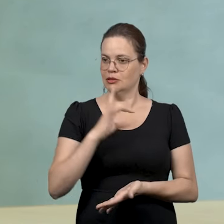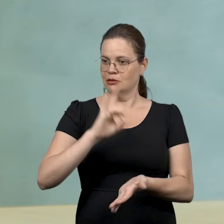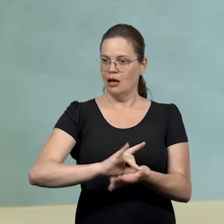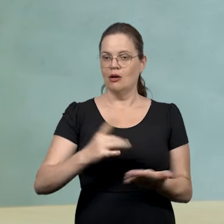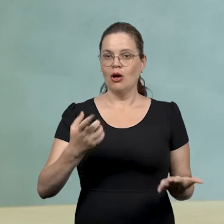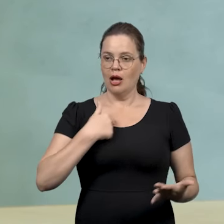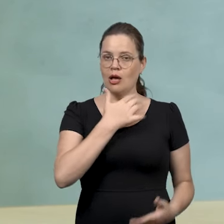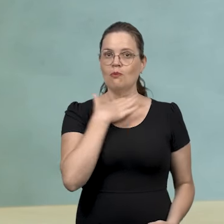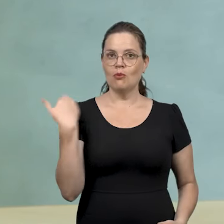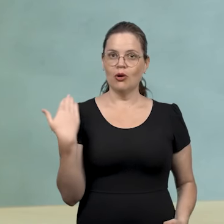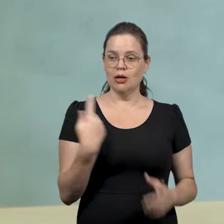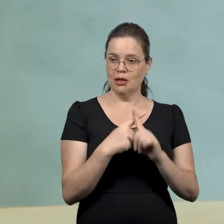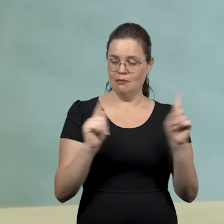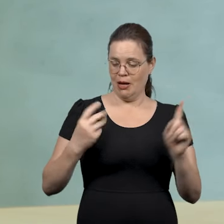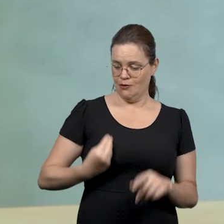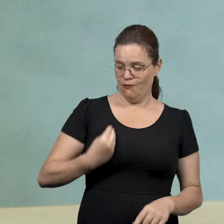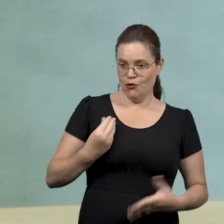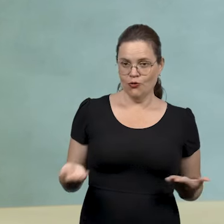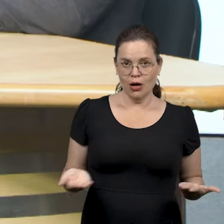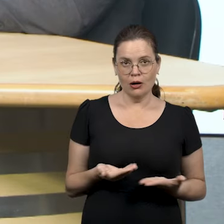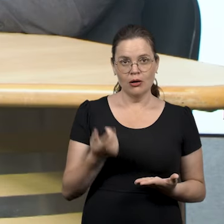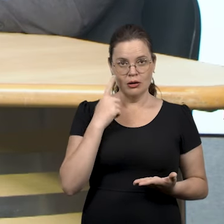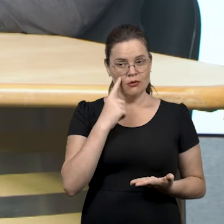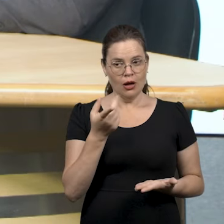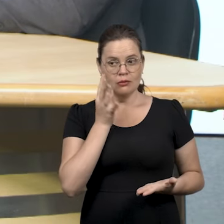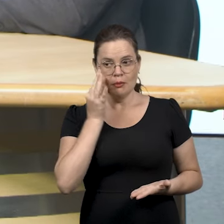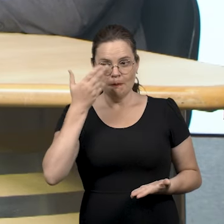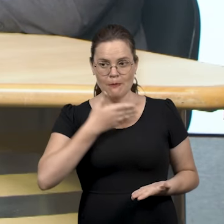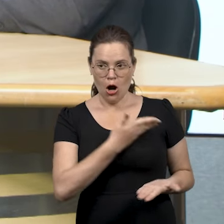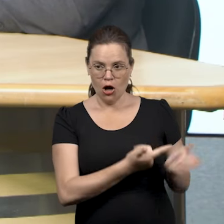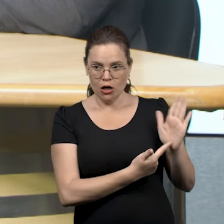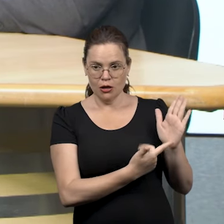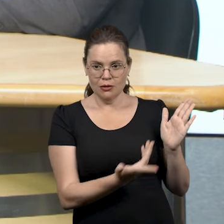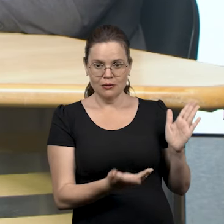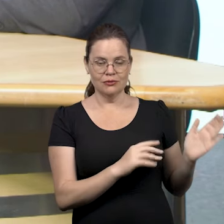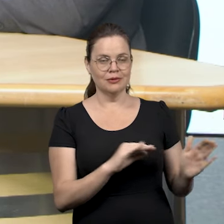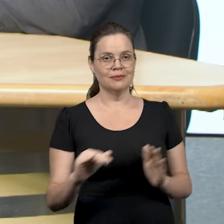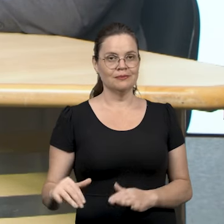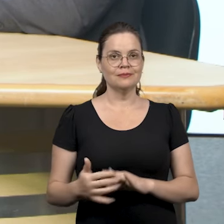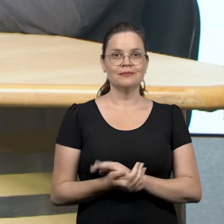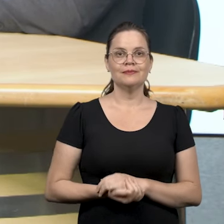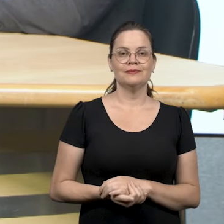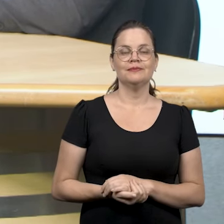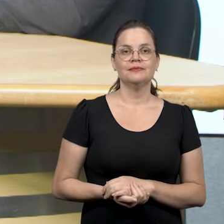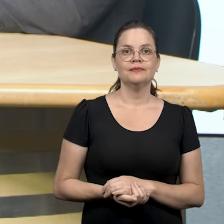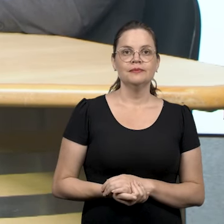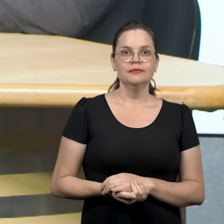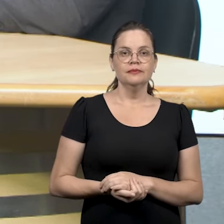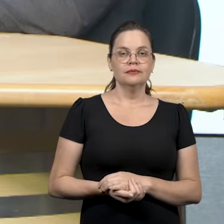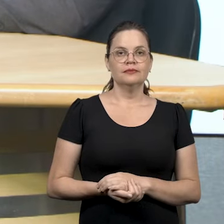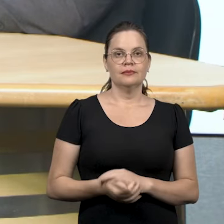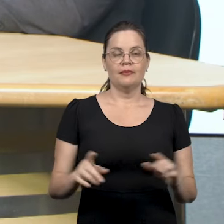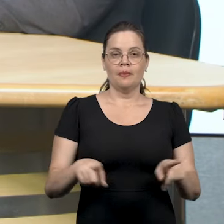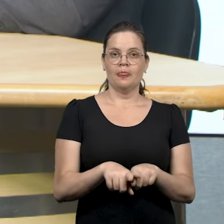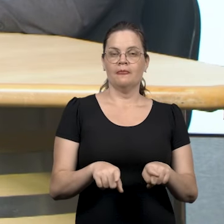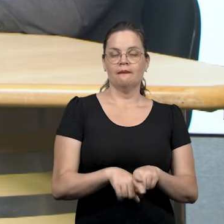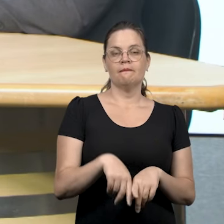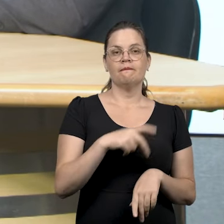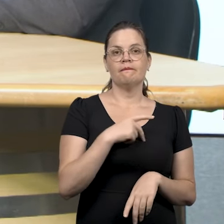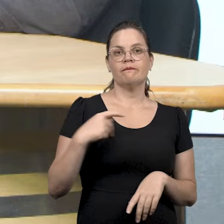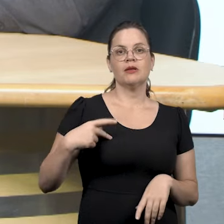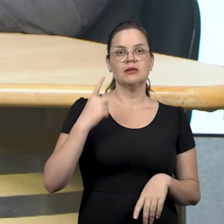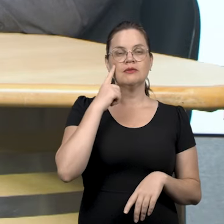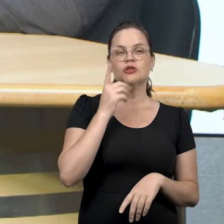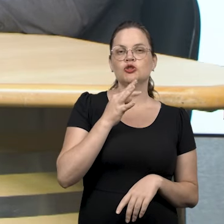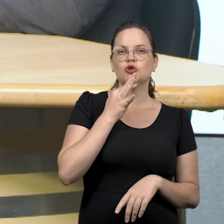aconteceu, o que de fato eu estou vivendo. Agora, pastor Tiago, eu observo dentro daquilo que você falou que Tomé, ele